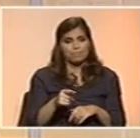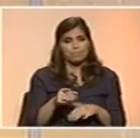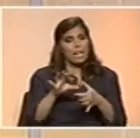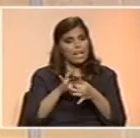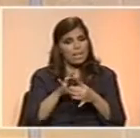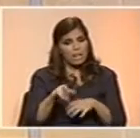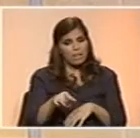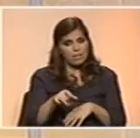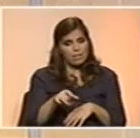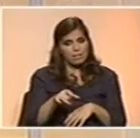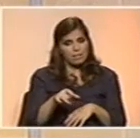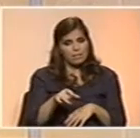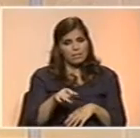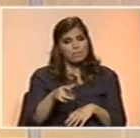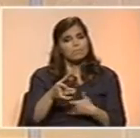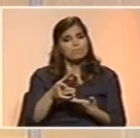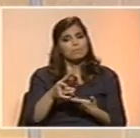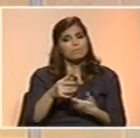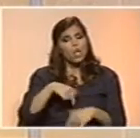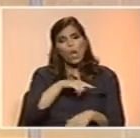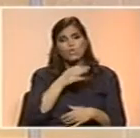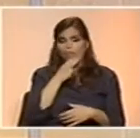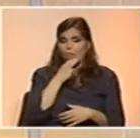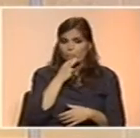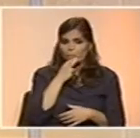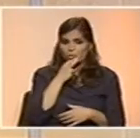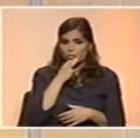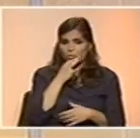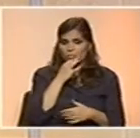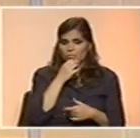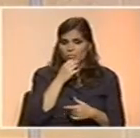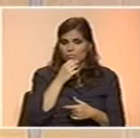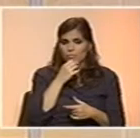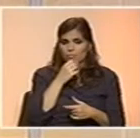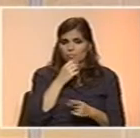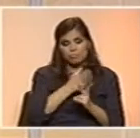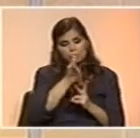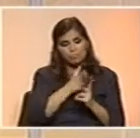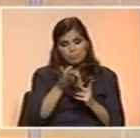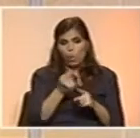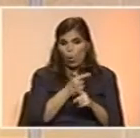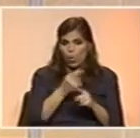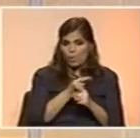Relativamente ao... nós falámos de dois argumentos para sermos vegetarianos.